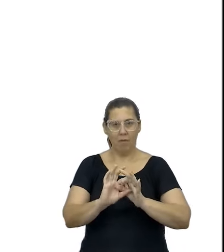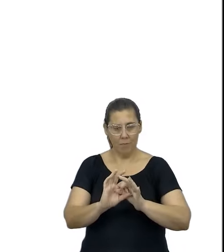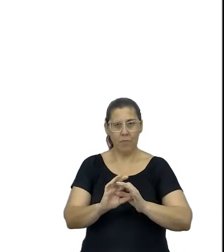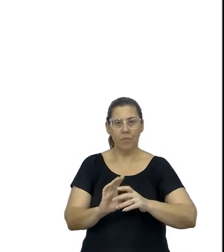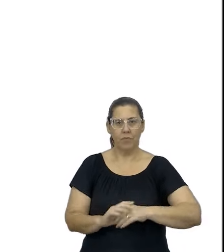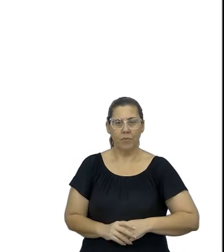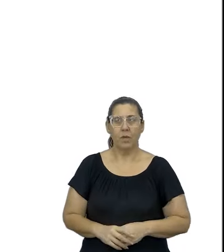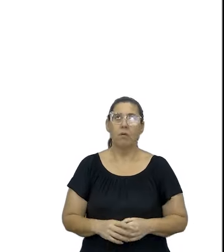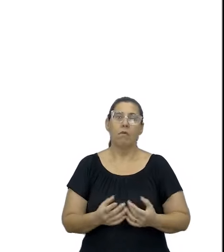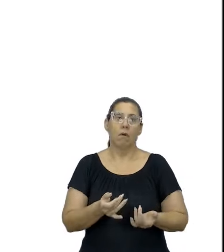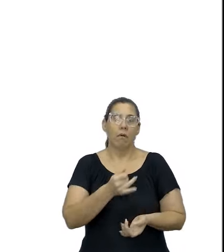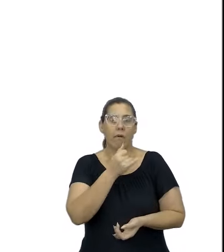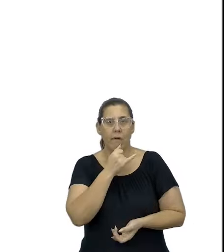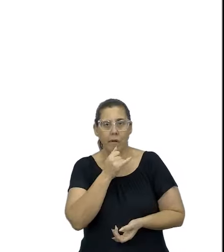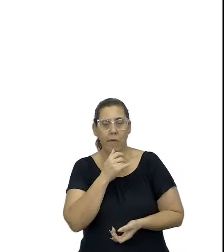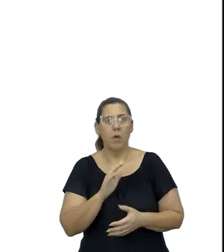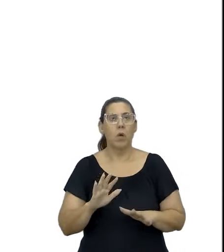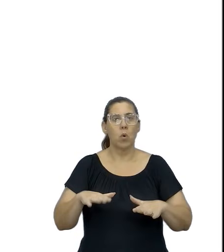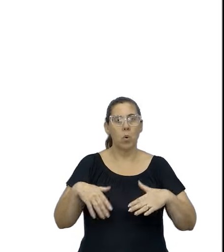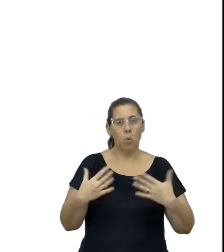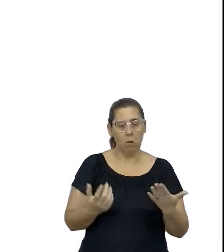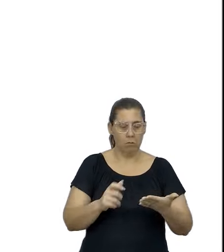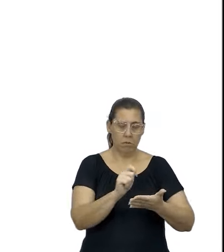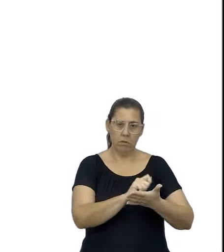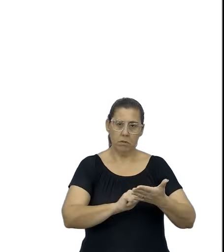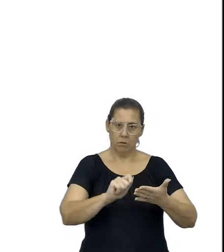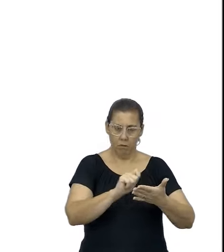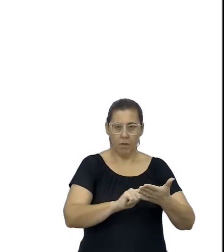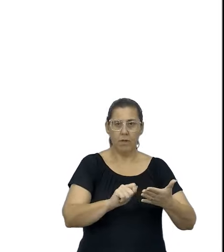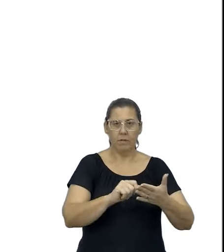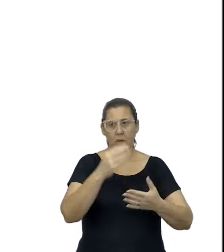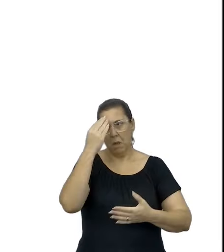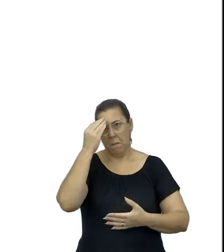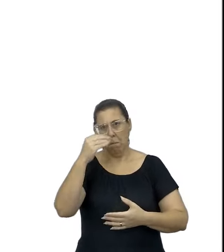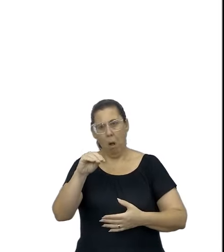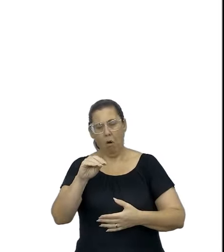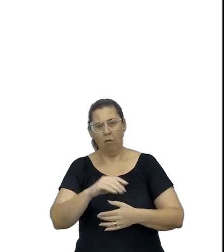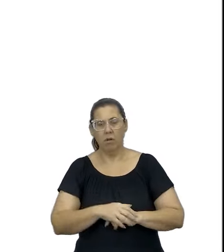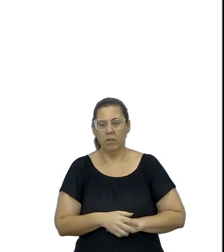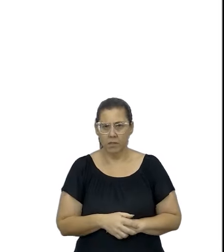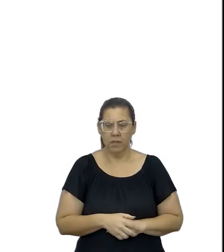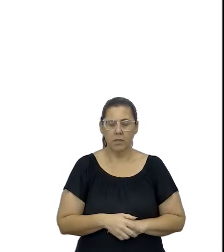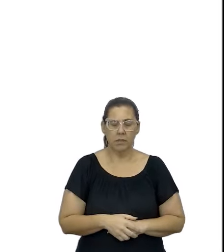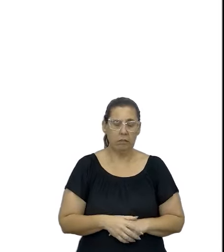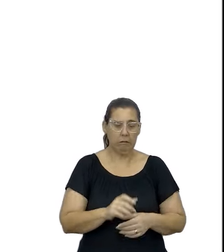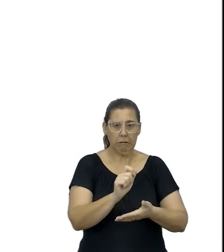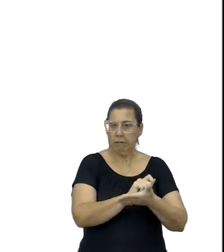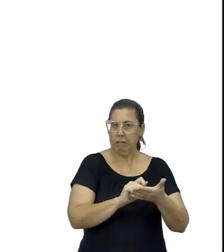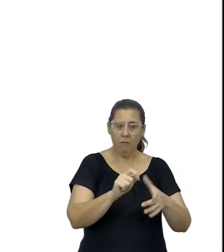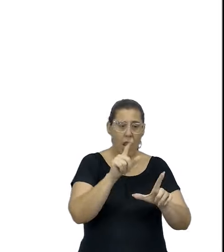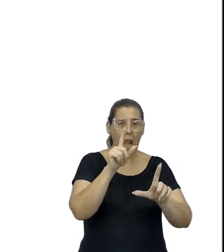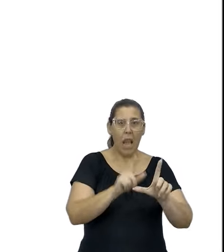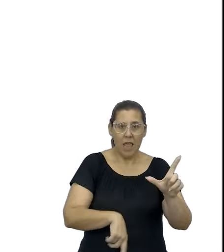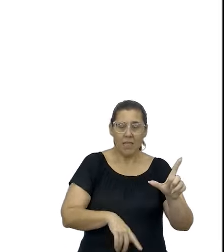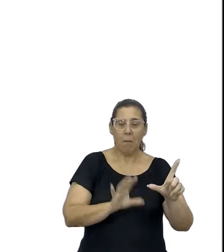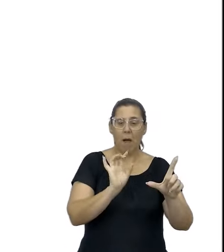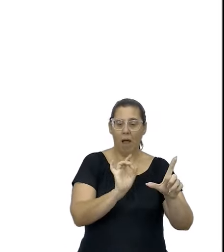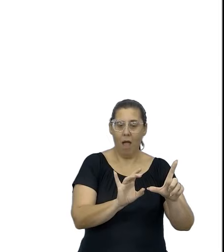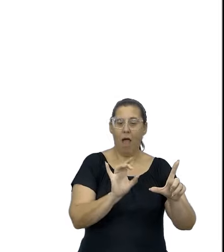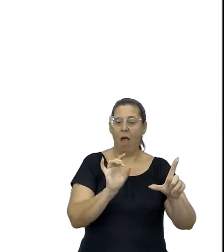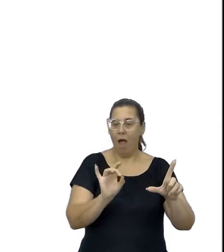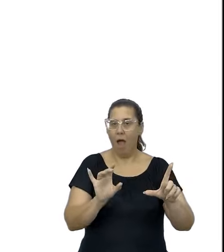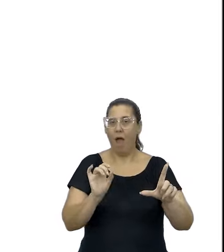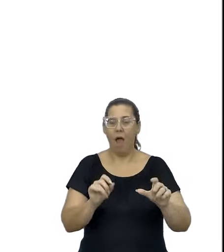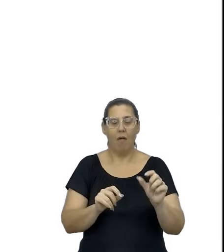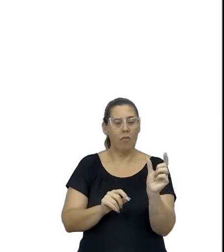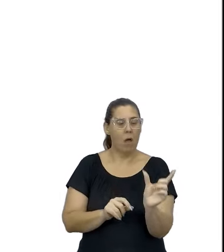Eles fazem, por exemplo, quando suas escritas seguiam por uma hipótese silábica, e eles escrevem uma letra para cada sílaba, ou